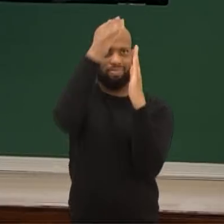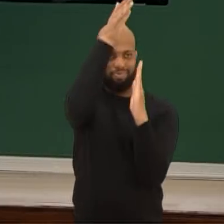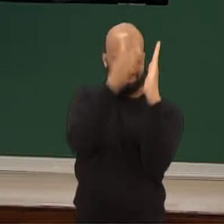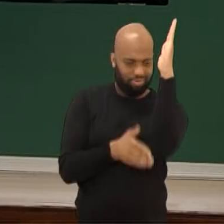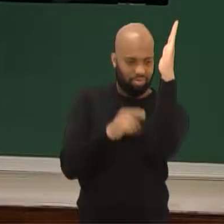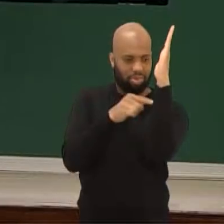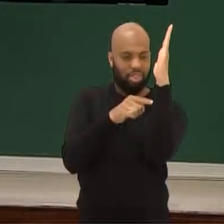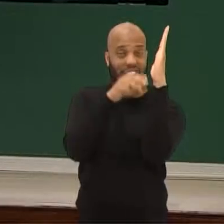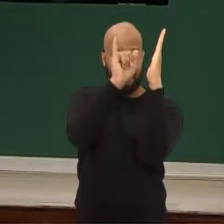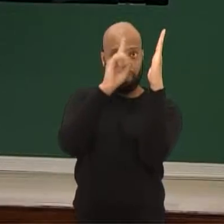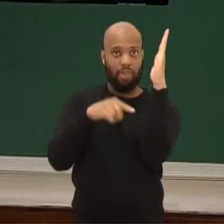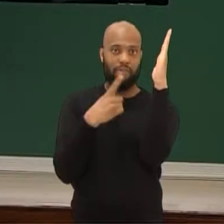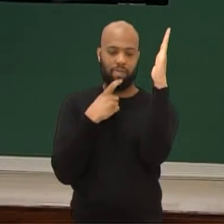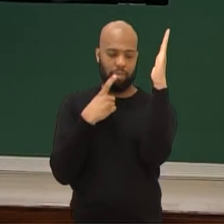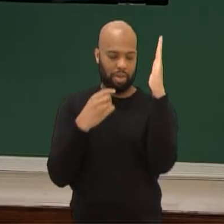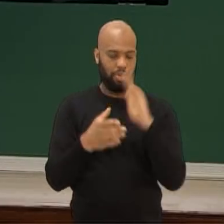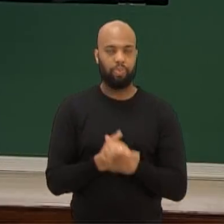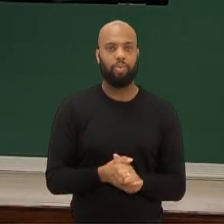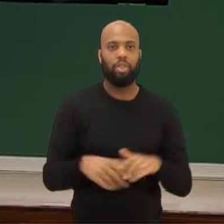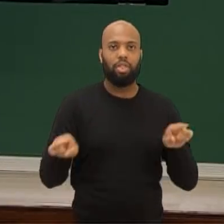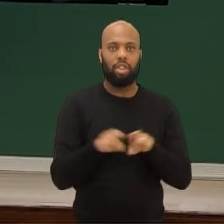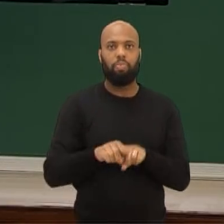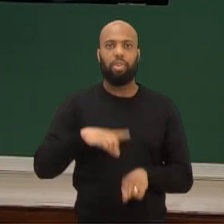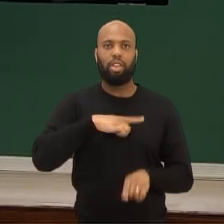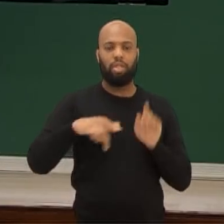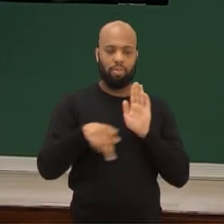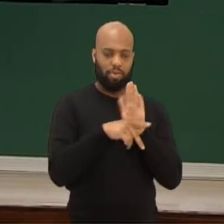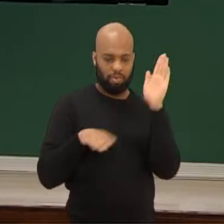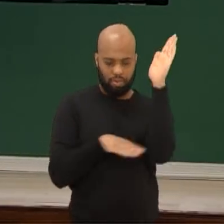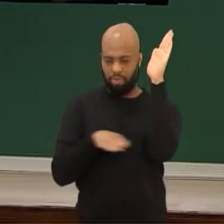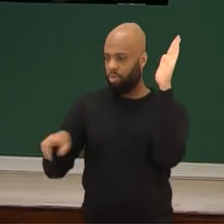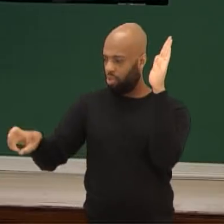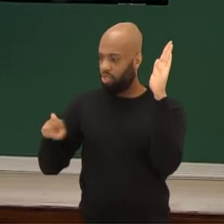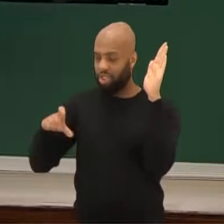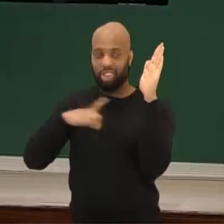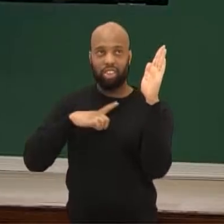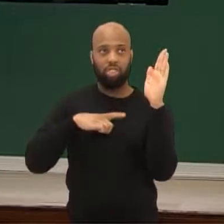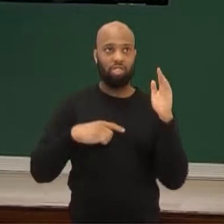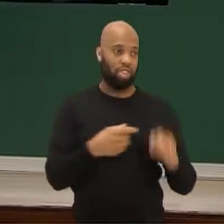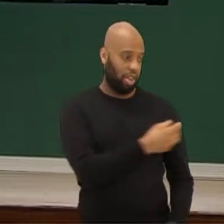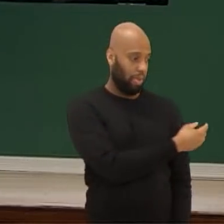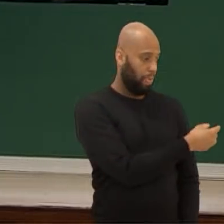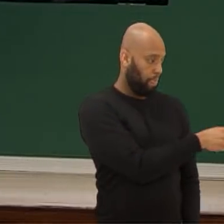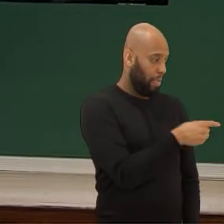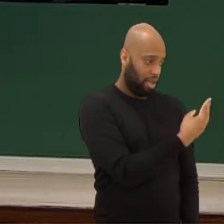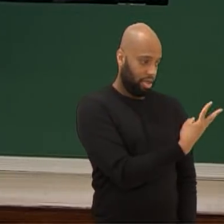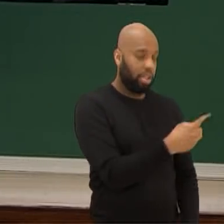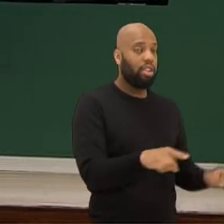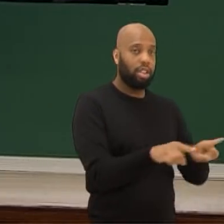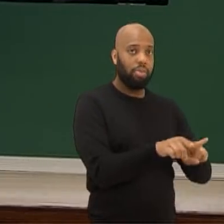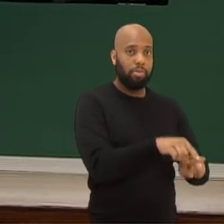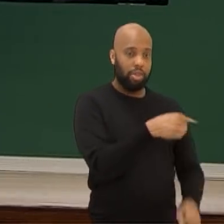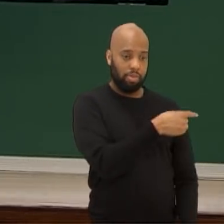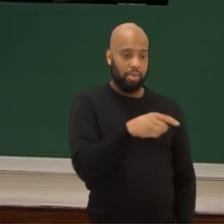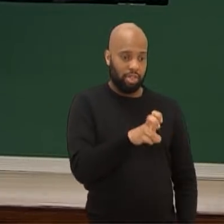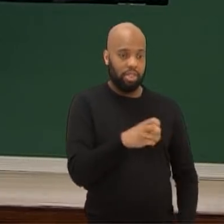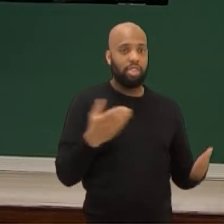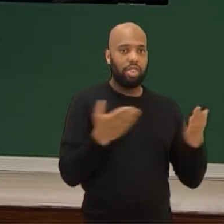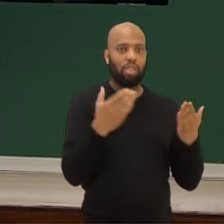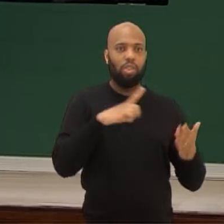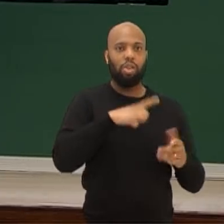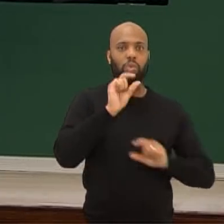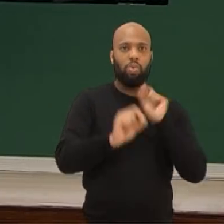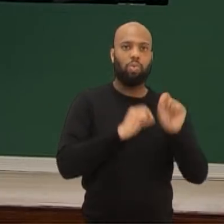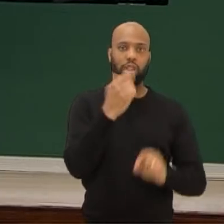ele estava no eixo X, menos 3 e menos 5. Como ele foi